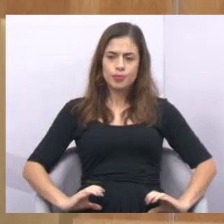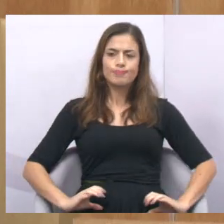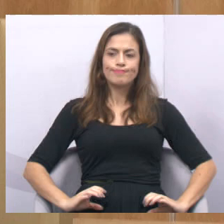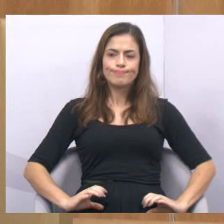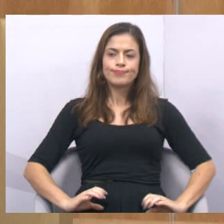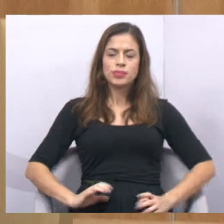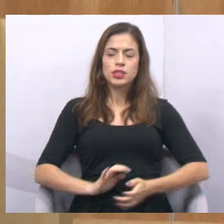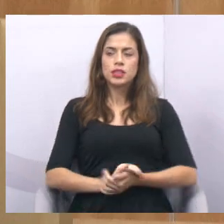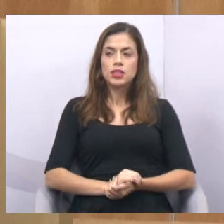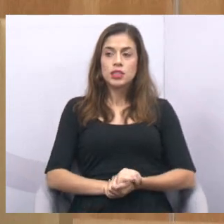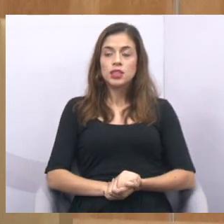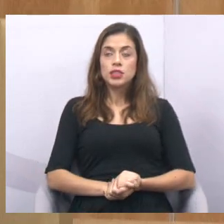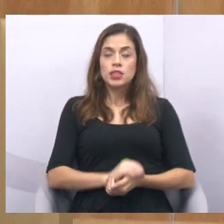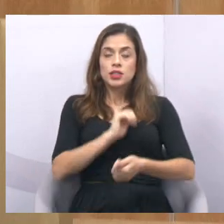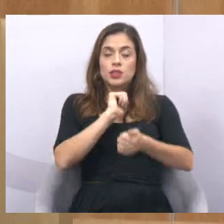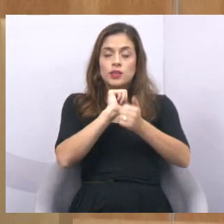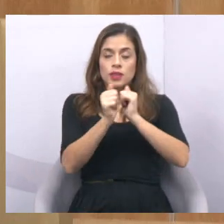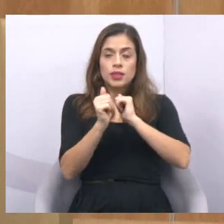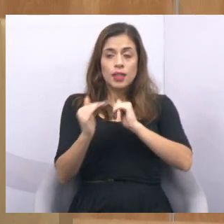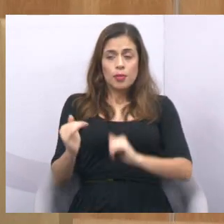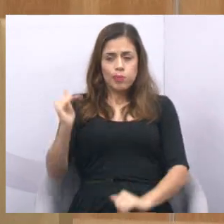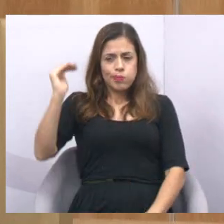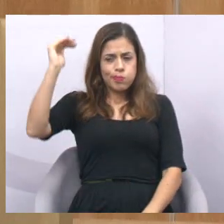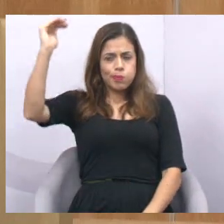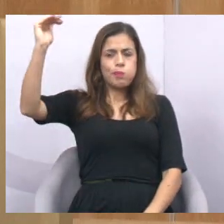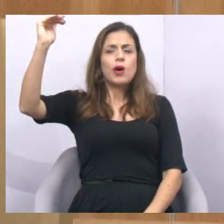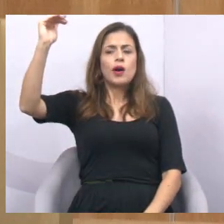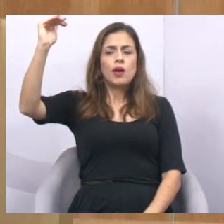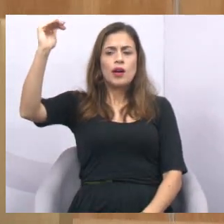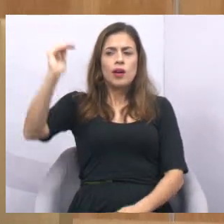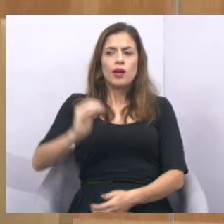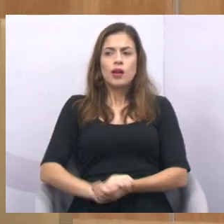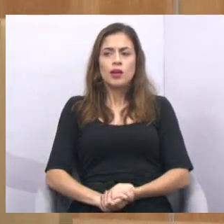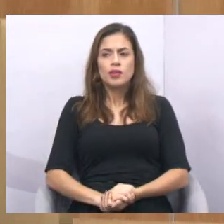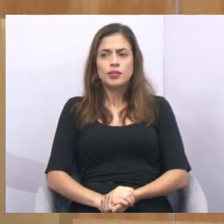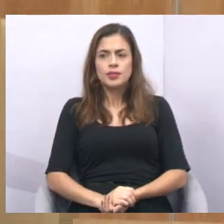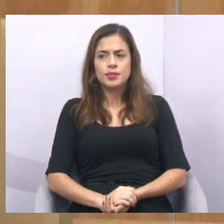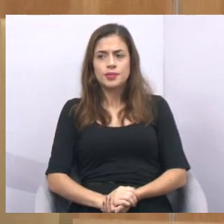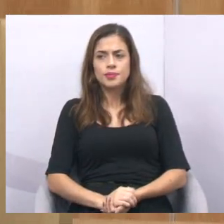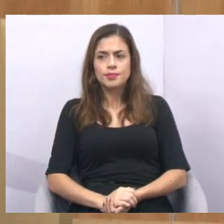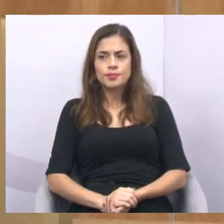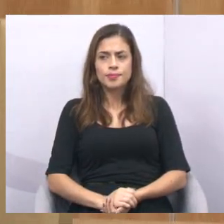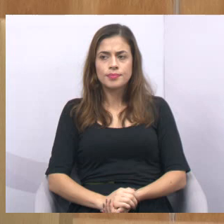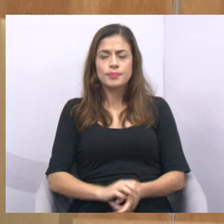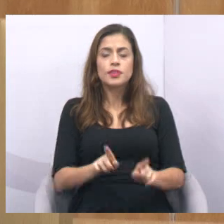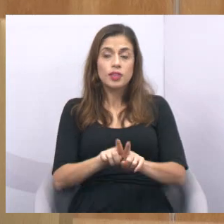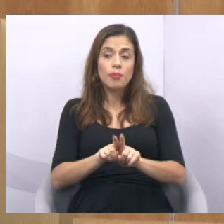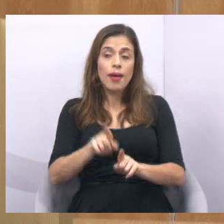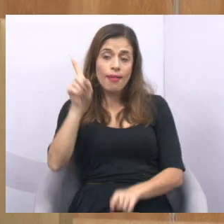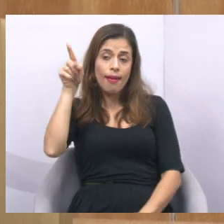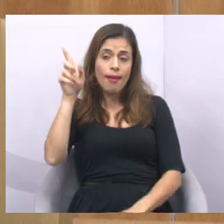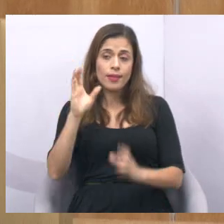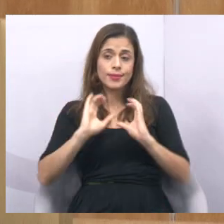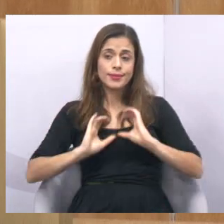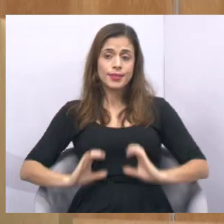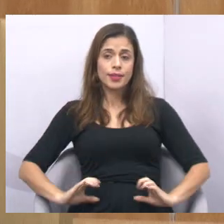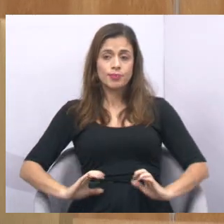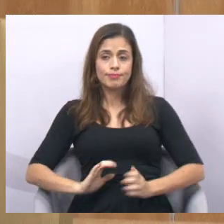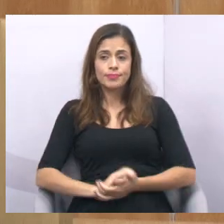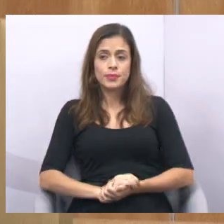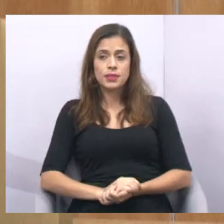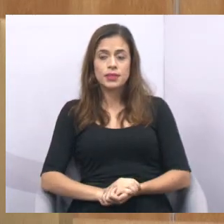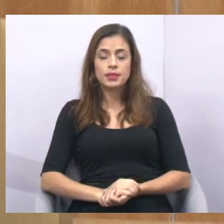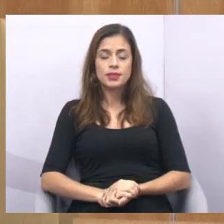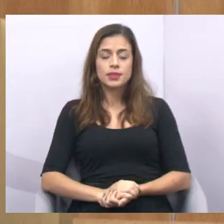E o atleta de alto rendimento, ele também é um cidadão. né?